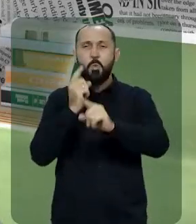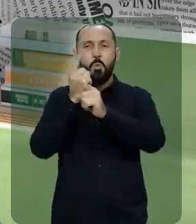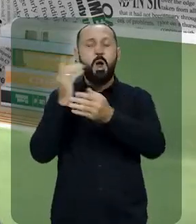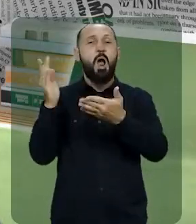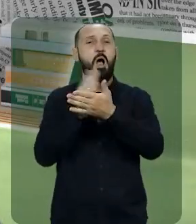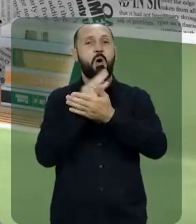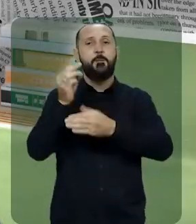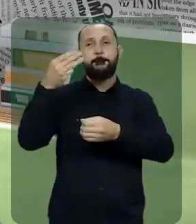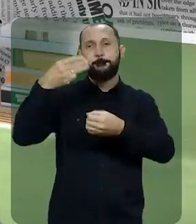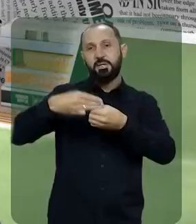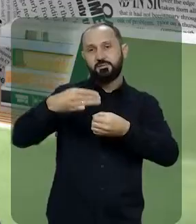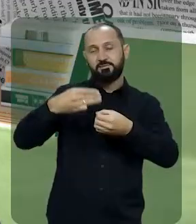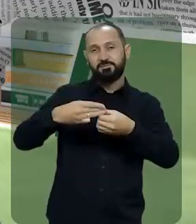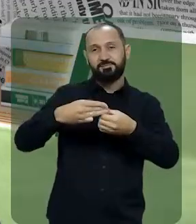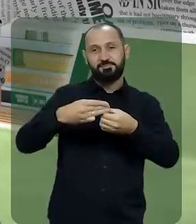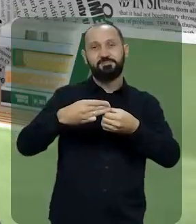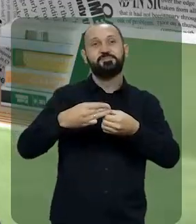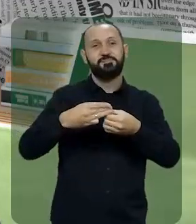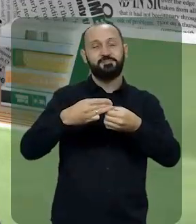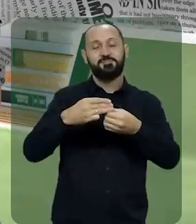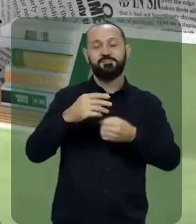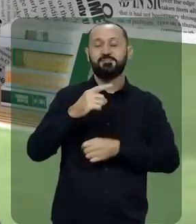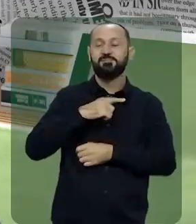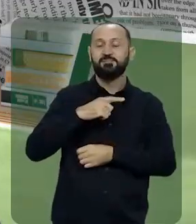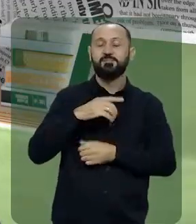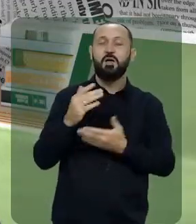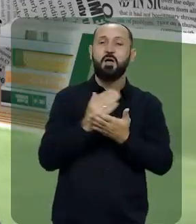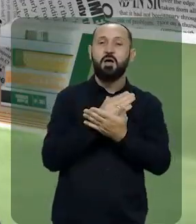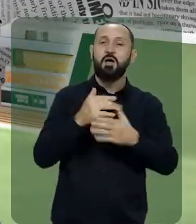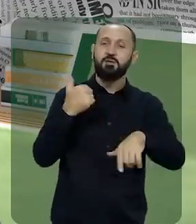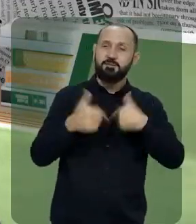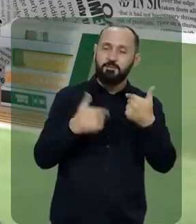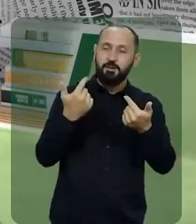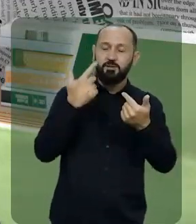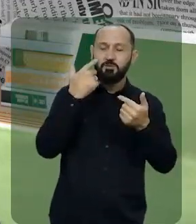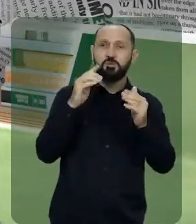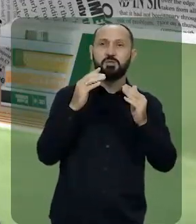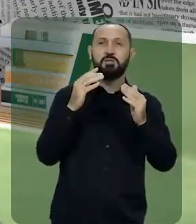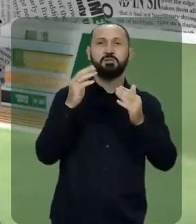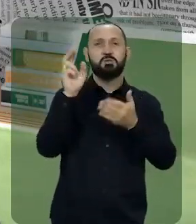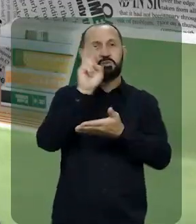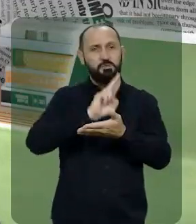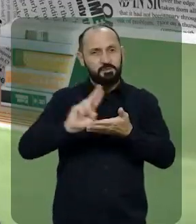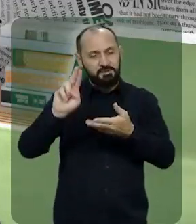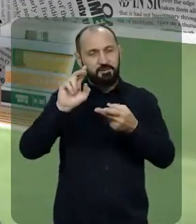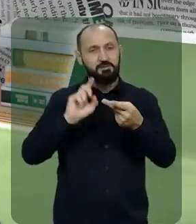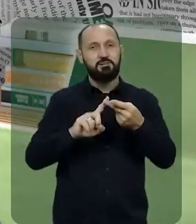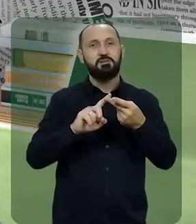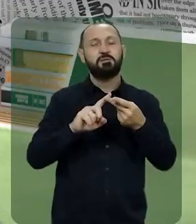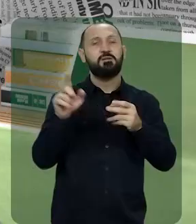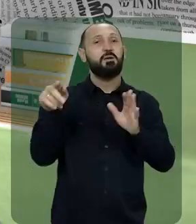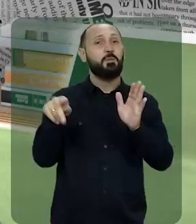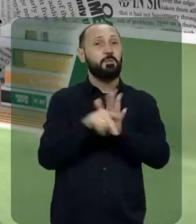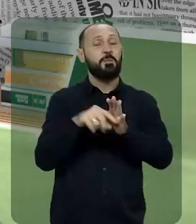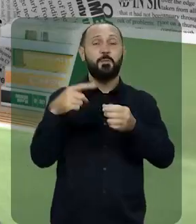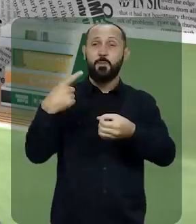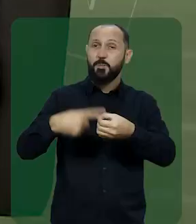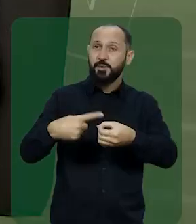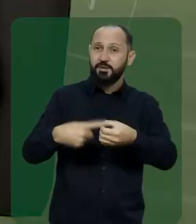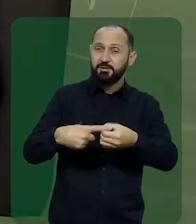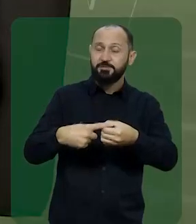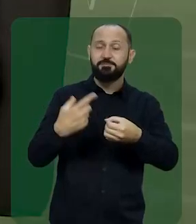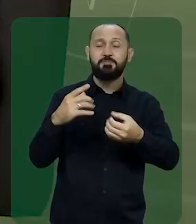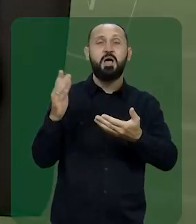será transmitido para o Estado todo. Nós, lá na Subsecretaria, estamos fazendo visitas, encontros em alguns municípios,